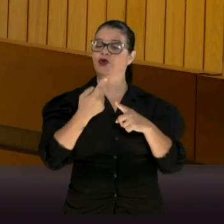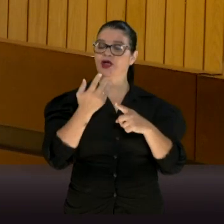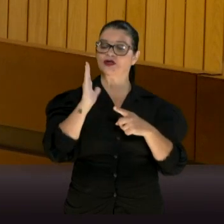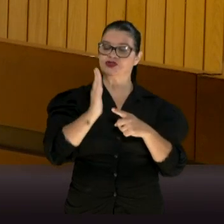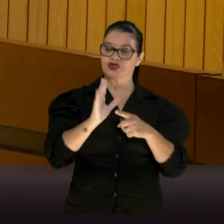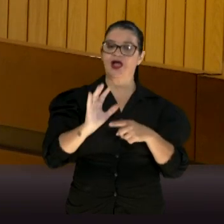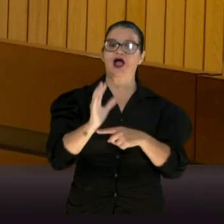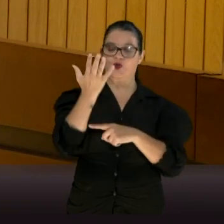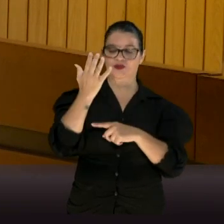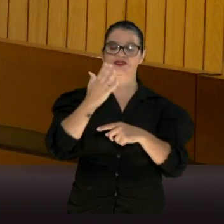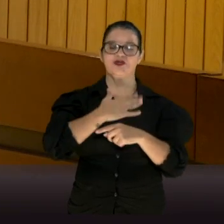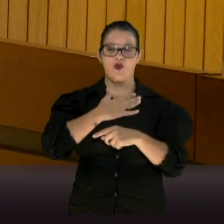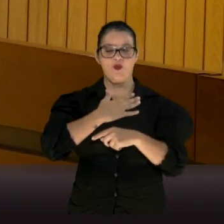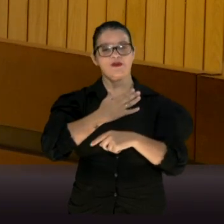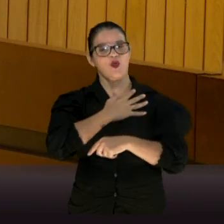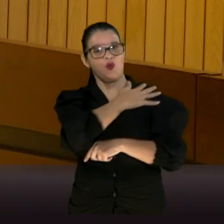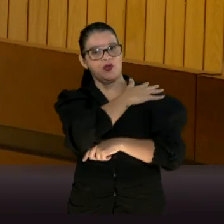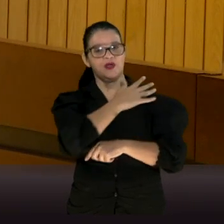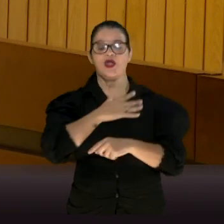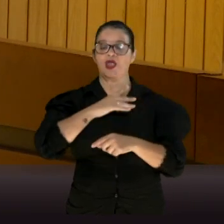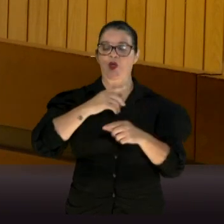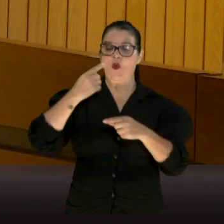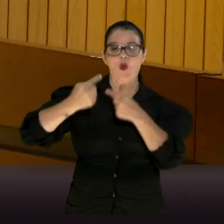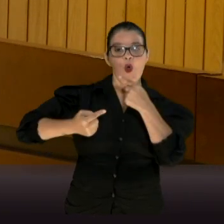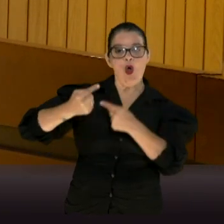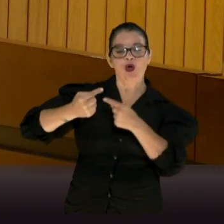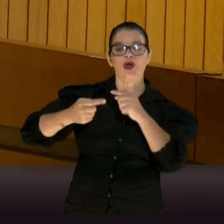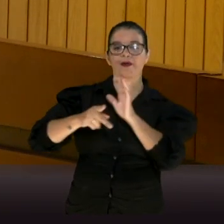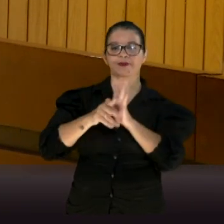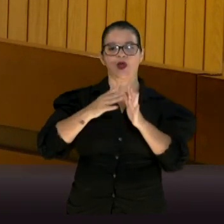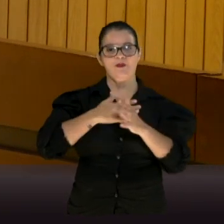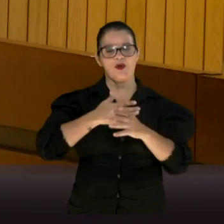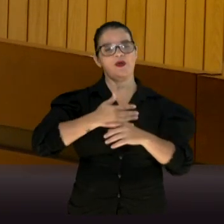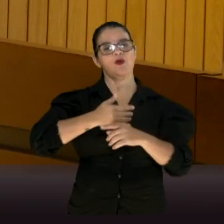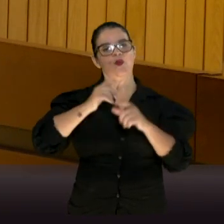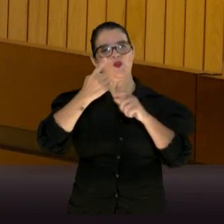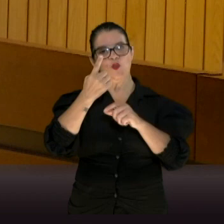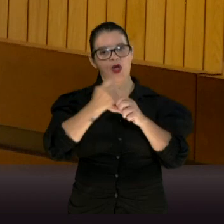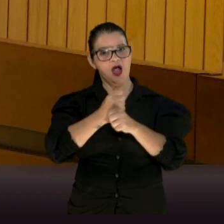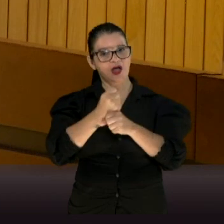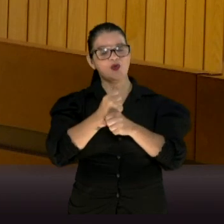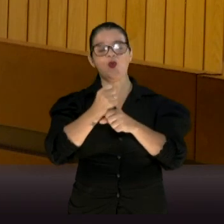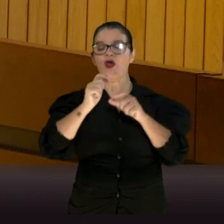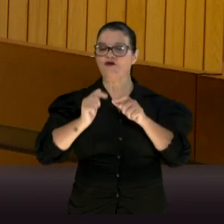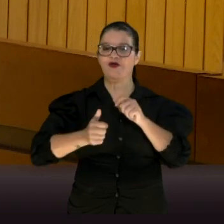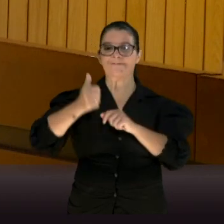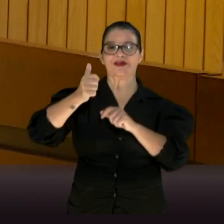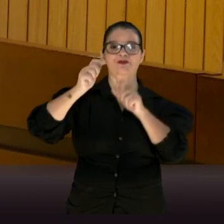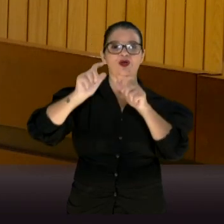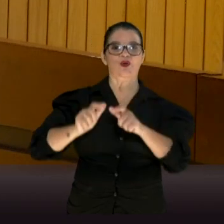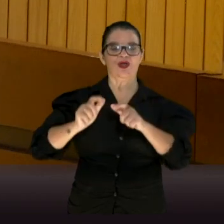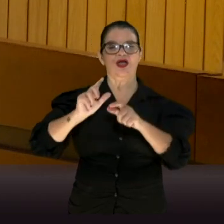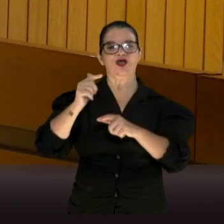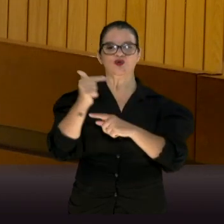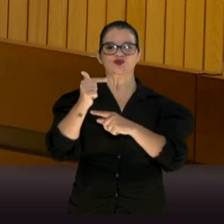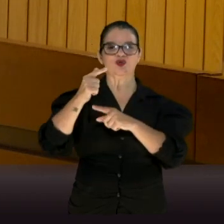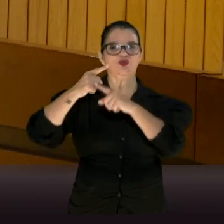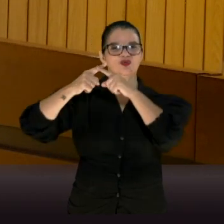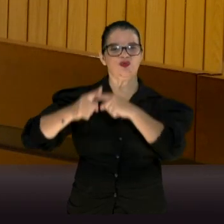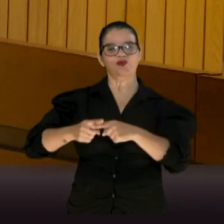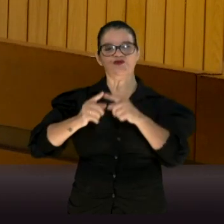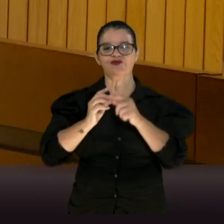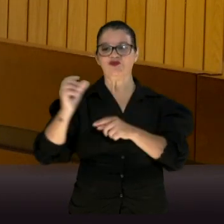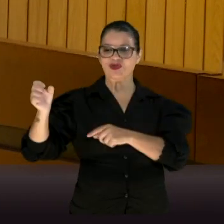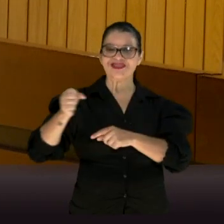isso como comandante. Eu concorri comigo mesmo. Um ano fui primeiro lugar no estado, no segundo ano, eu concorrendo comigo mesmo, fui tirado do